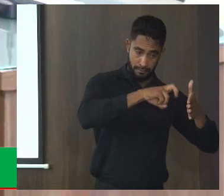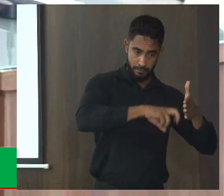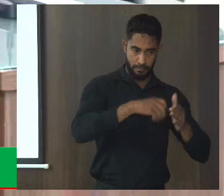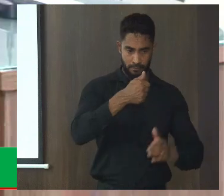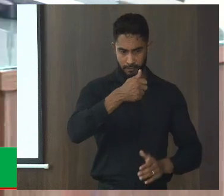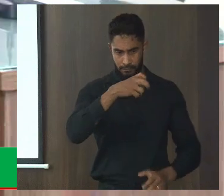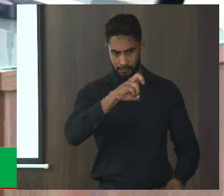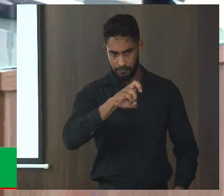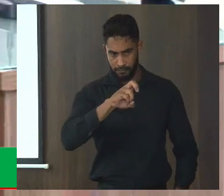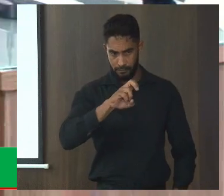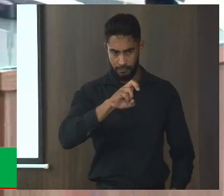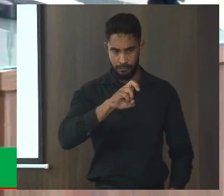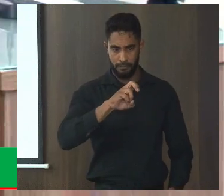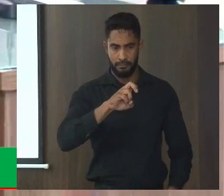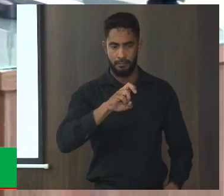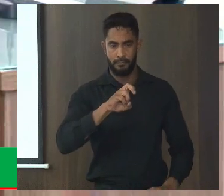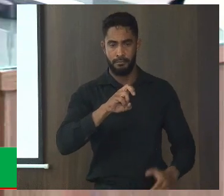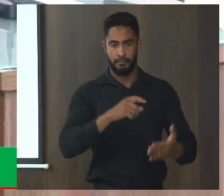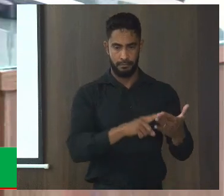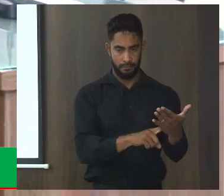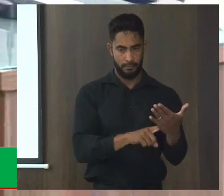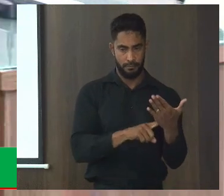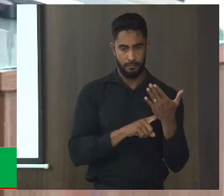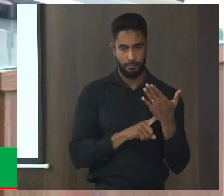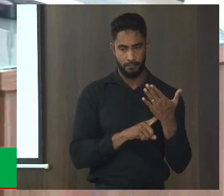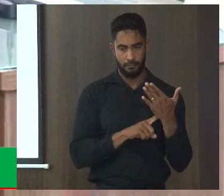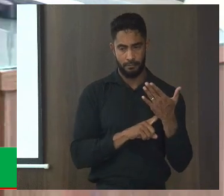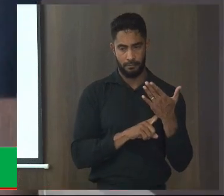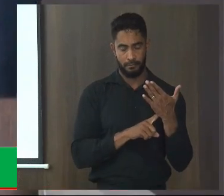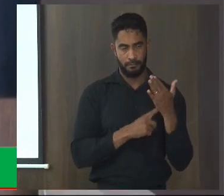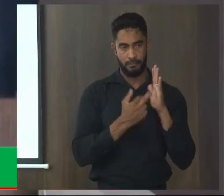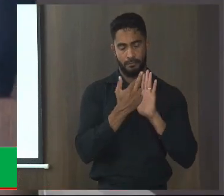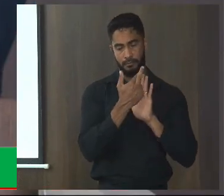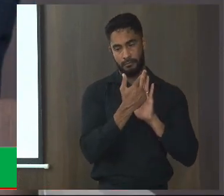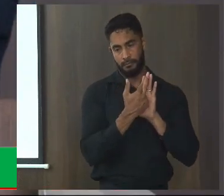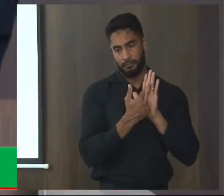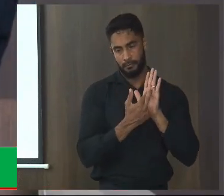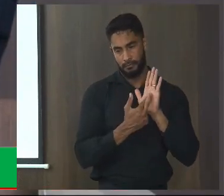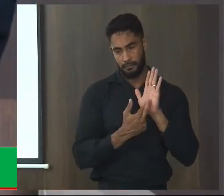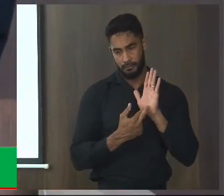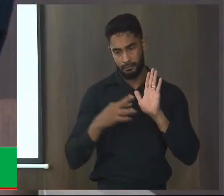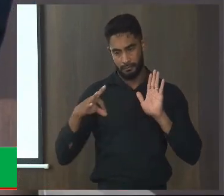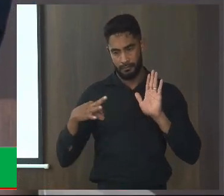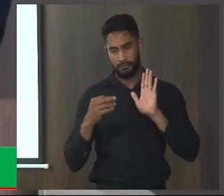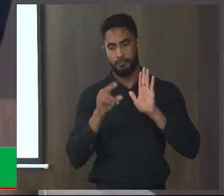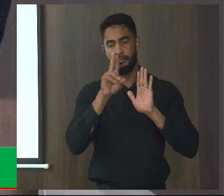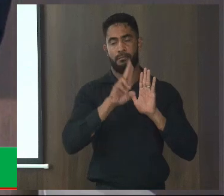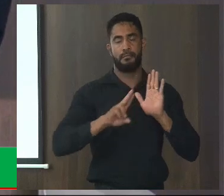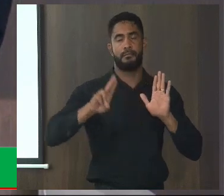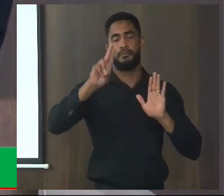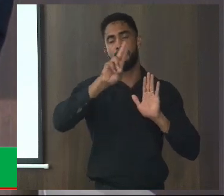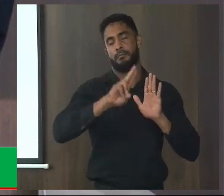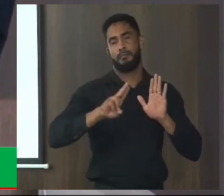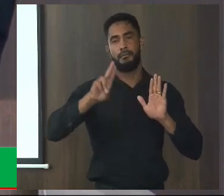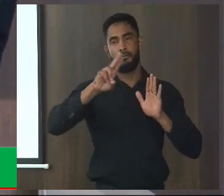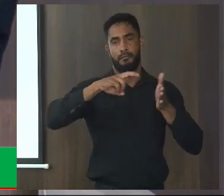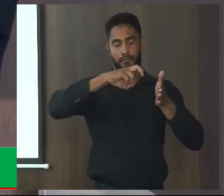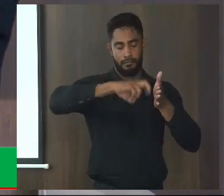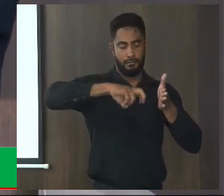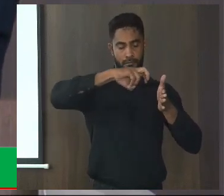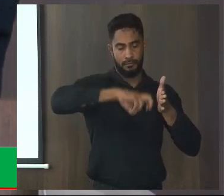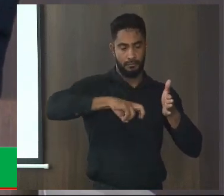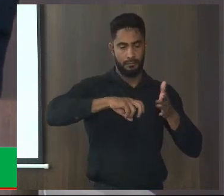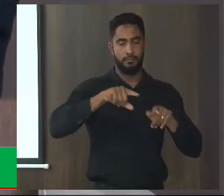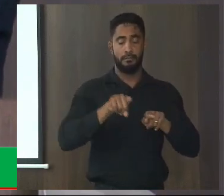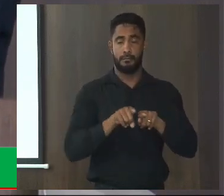15 dias eles têm que apresentar para eles um relatório de todo o estado da mineração, e tem também o